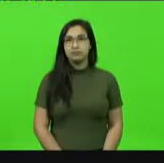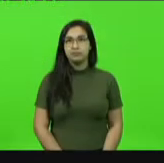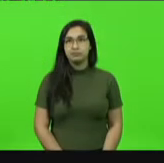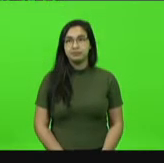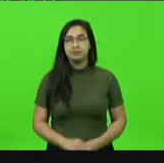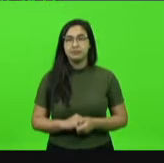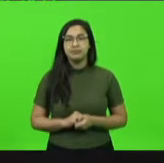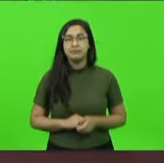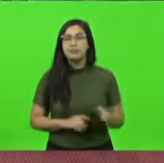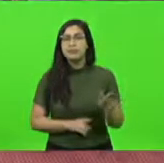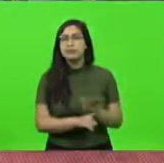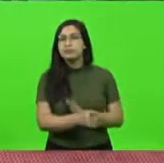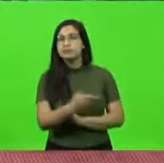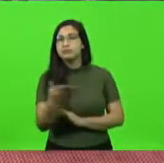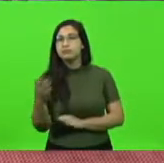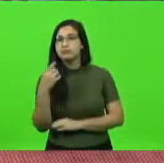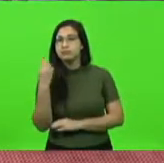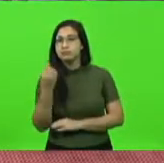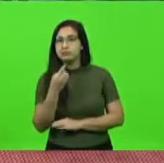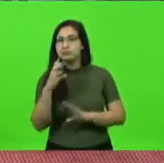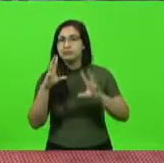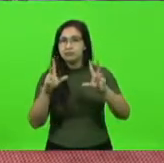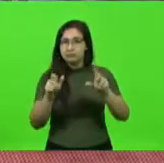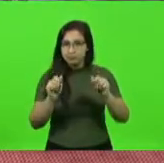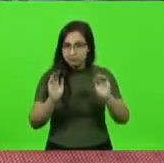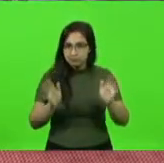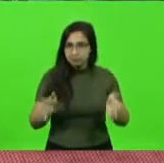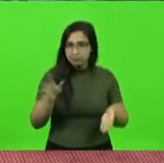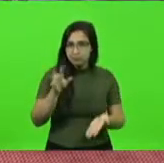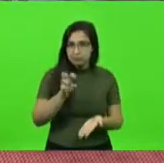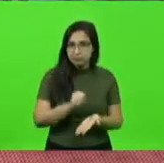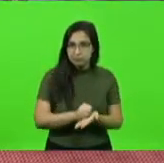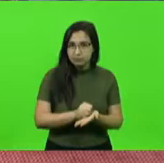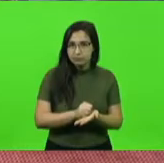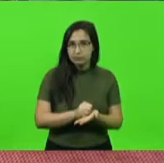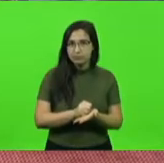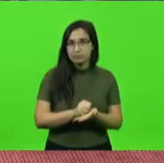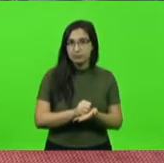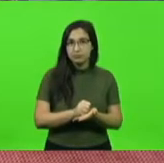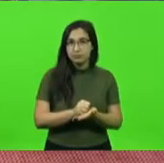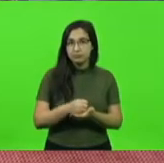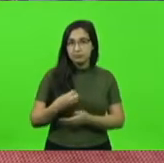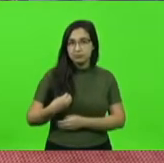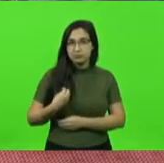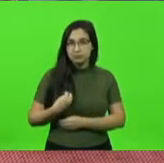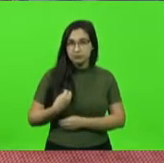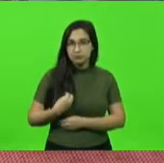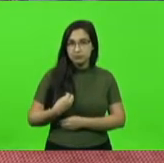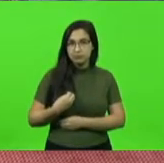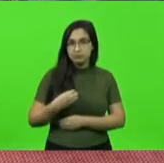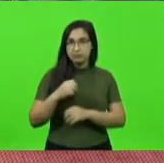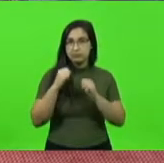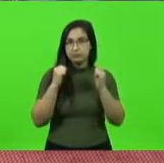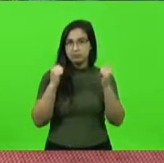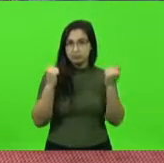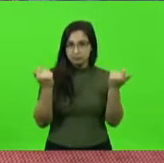Consulto, senhores deputados, se todos registraram presença na verificação de quórum.